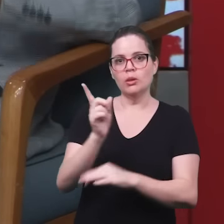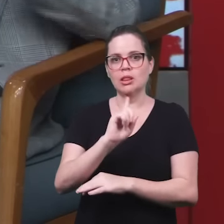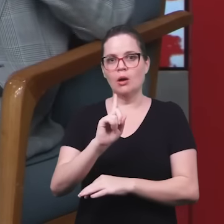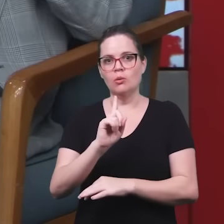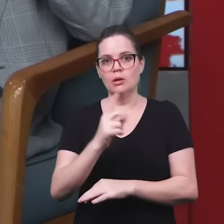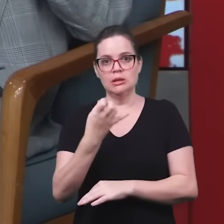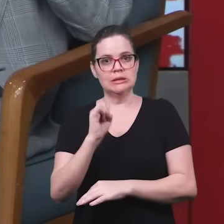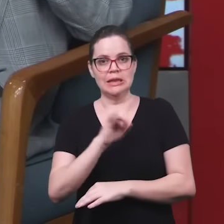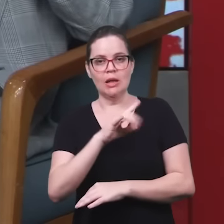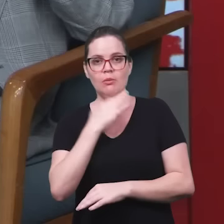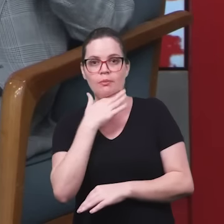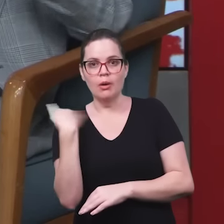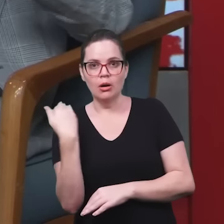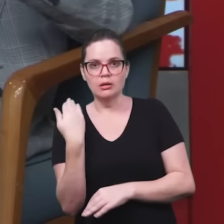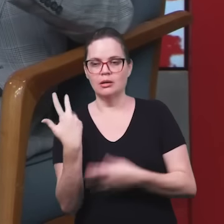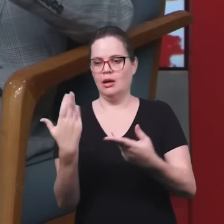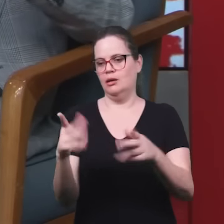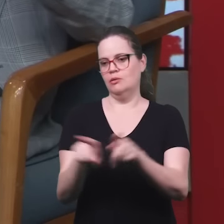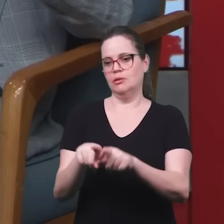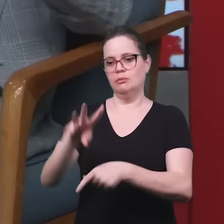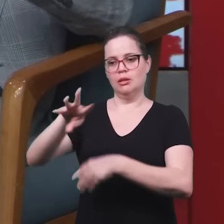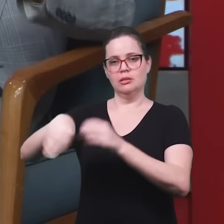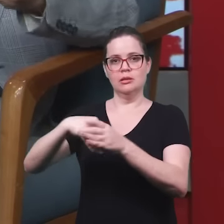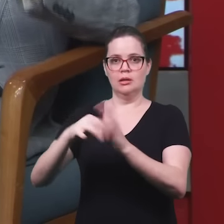Então, nós vamos